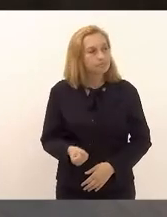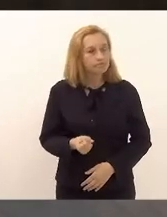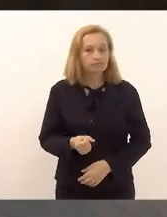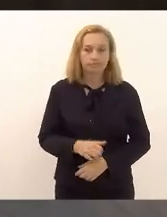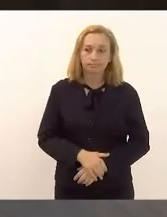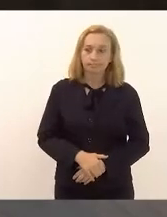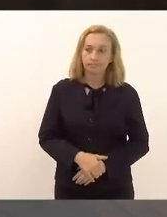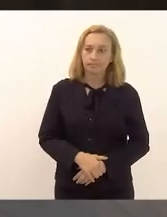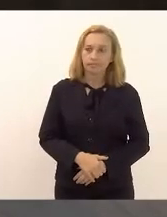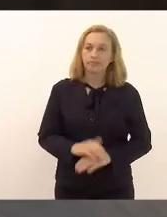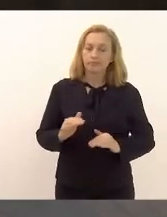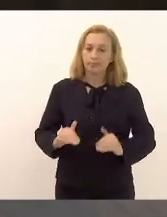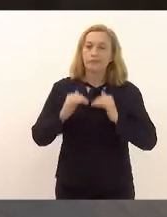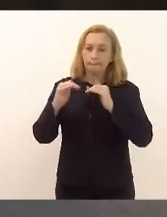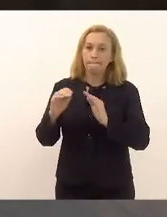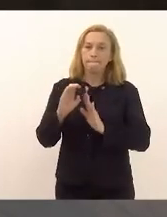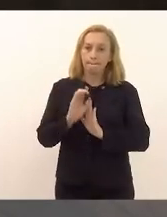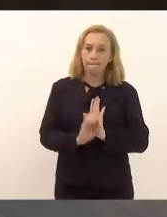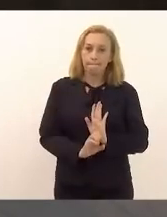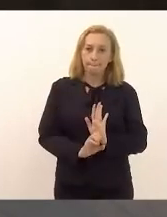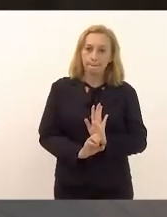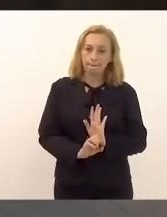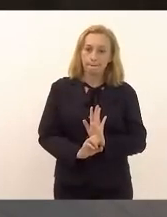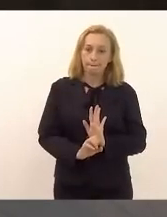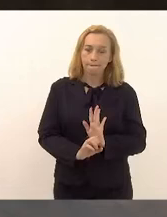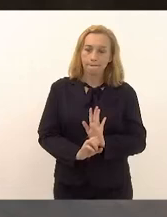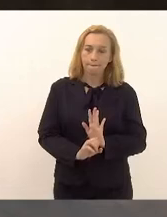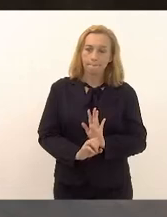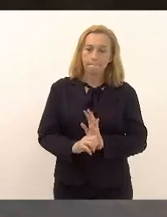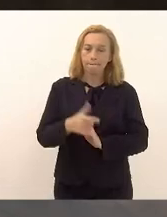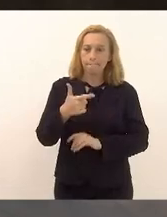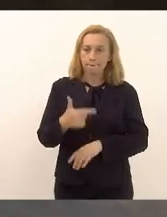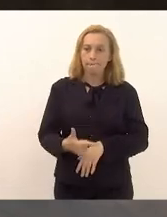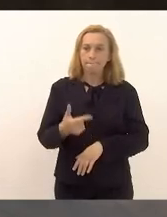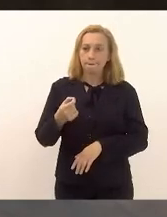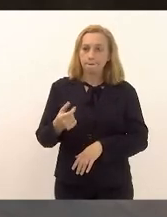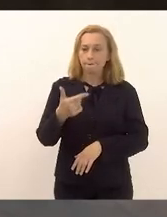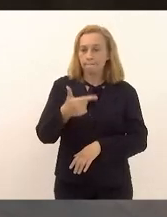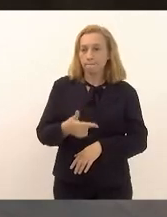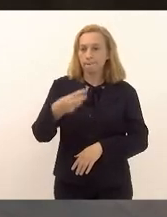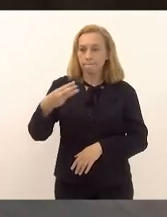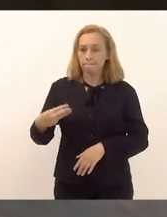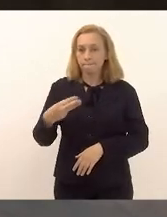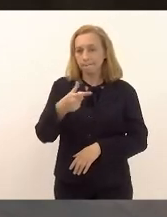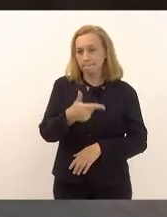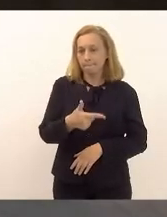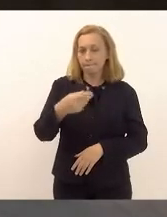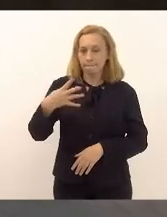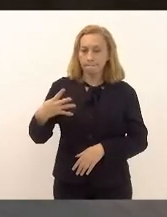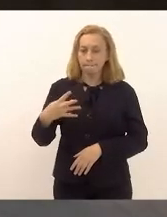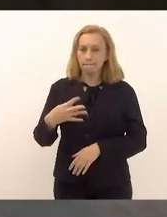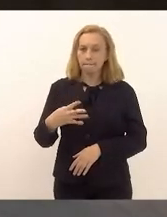favorável com subemenda às emendas 20, 23 e 24.